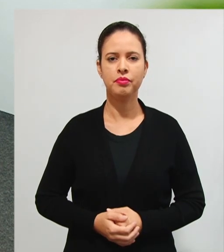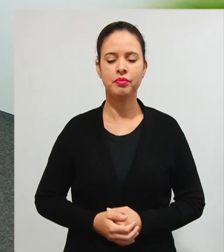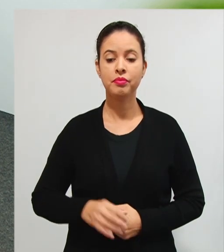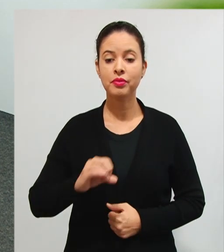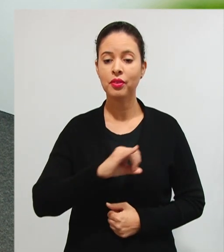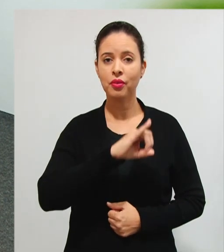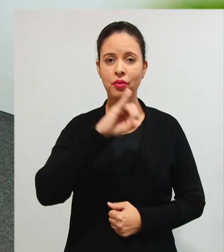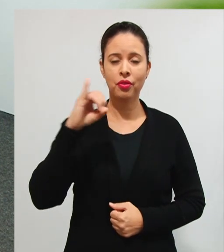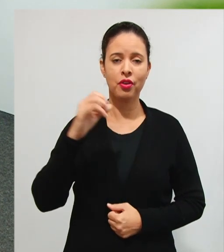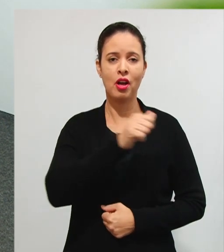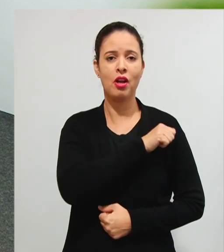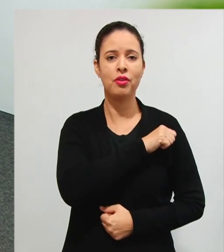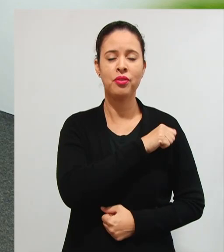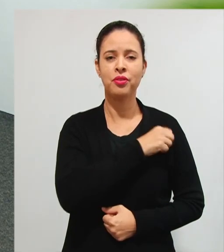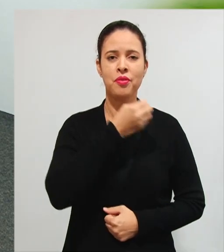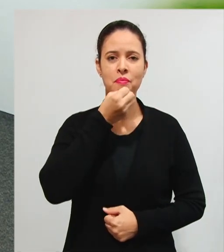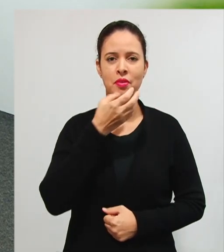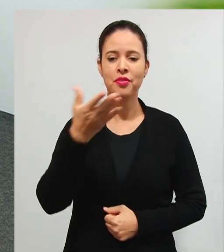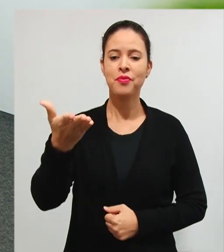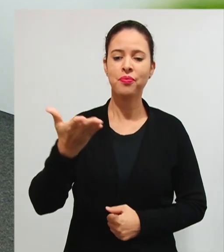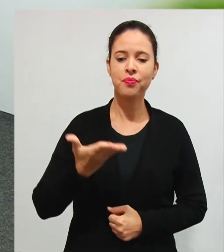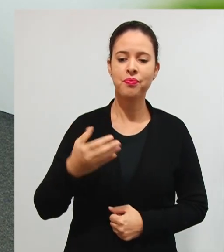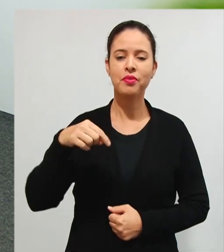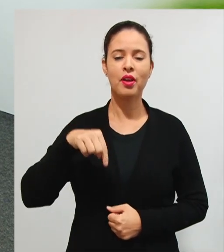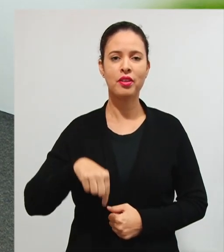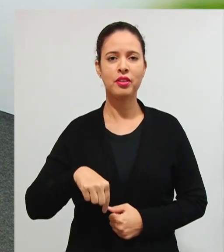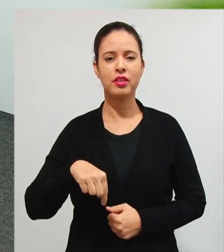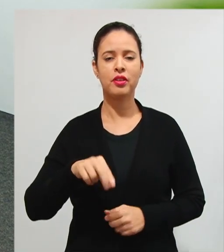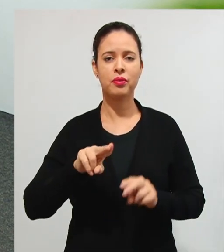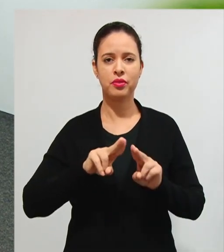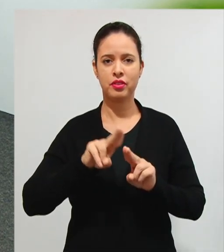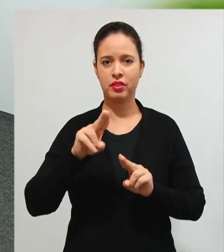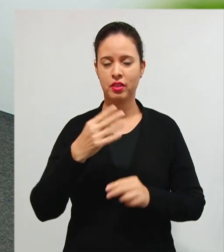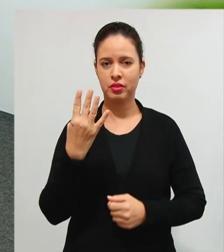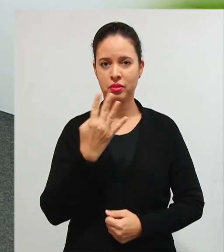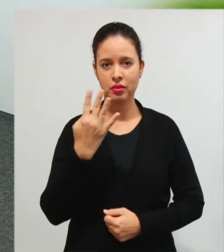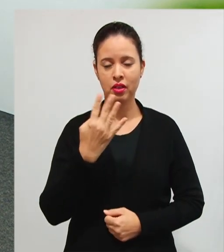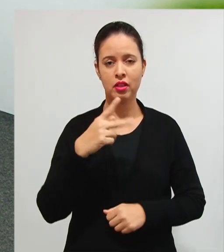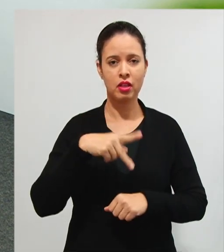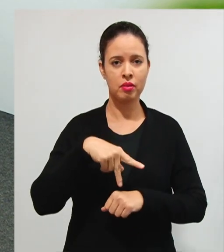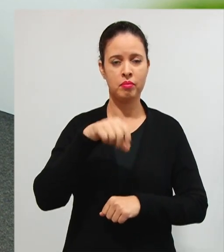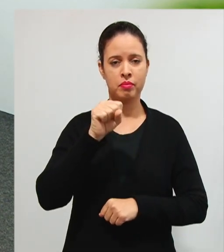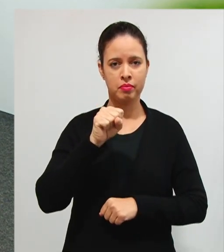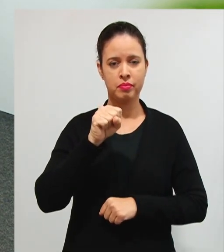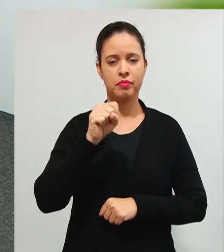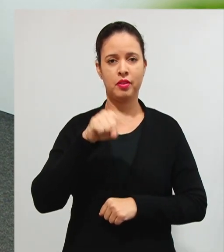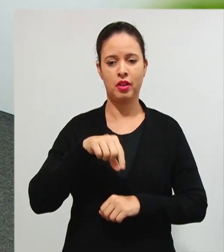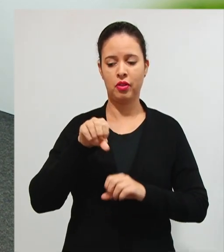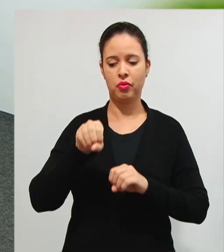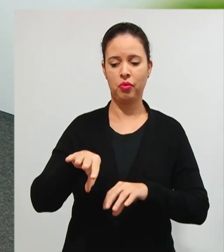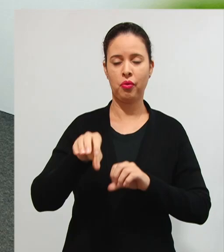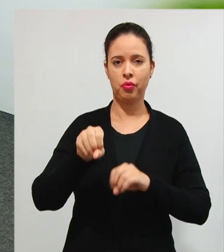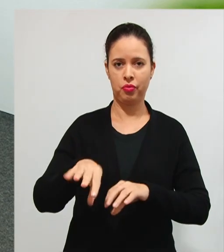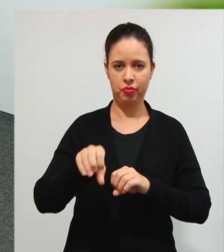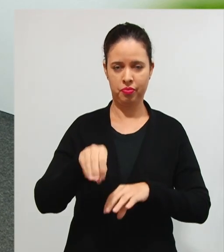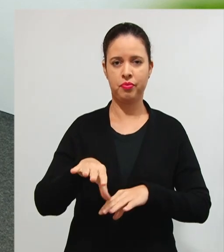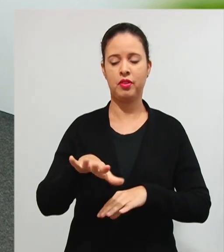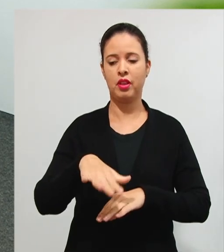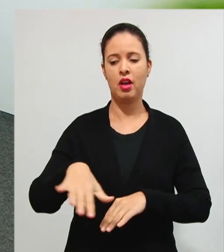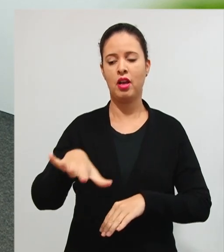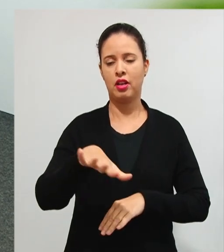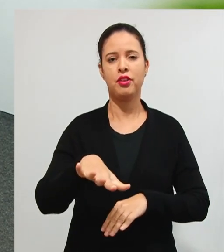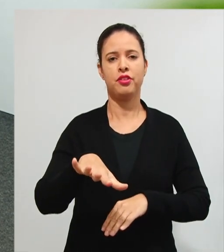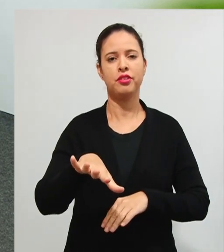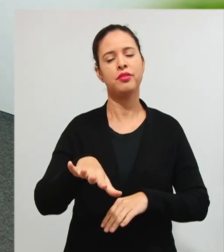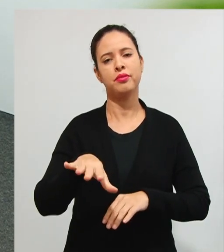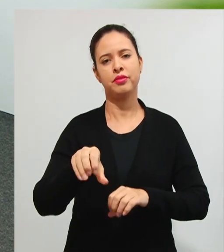Olá, alunos, sejam bem-vindos à nossa aula da unidade 4 da pós-graduação de Docência na Educação Básica e a